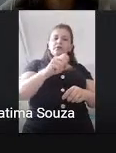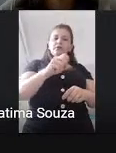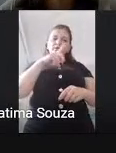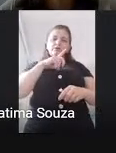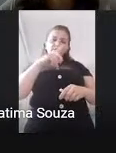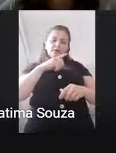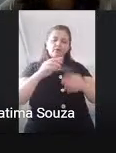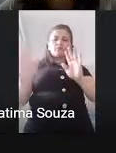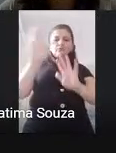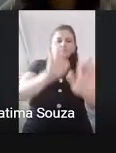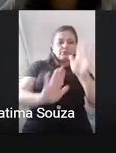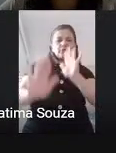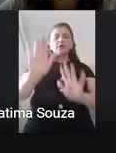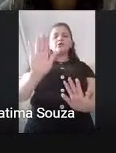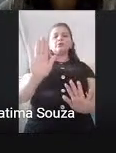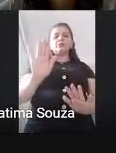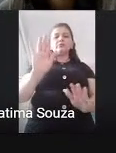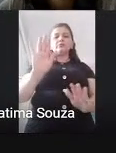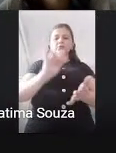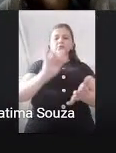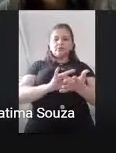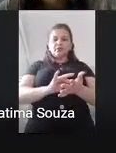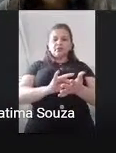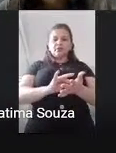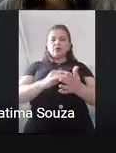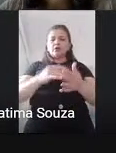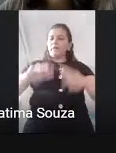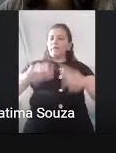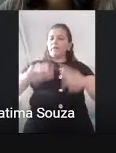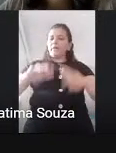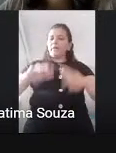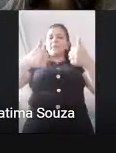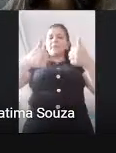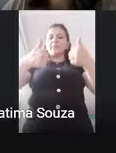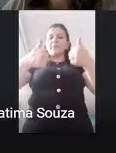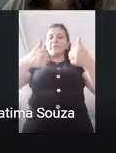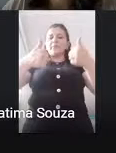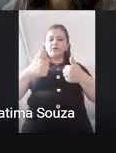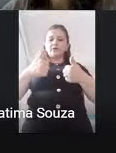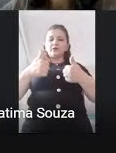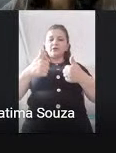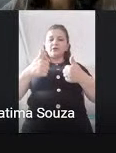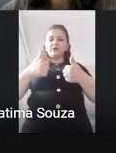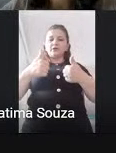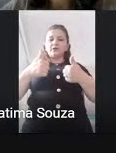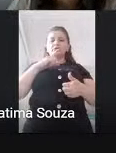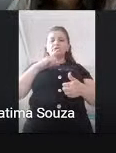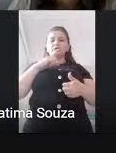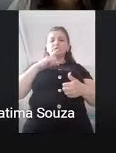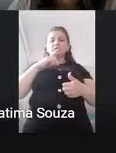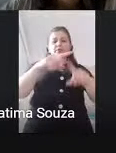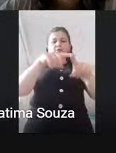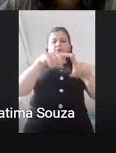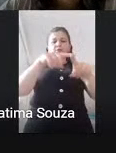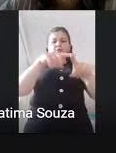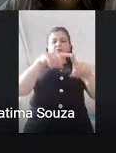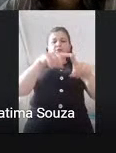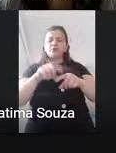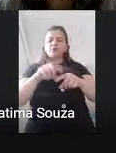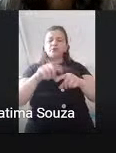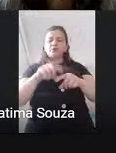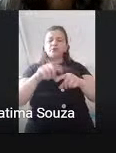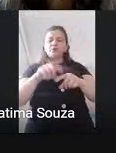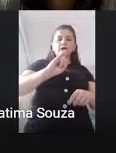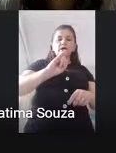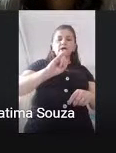estabelecida, e a melhoria dessa rede também, porque não adianta a gente ter um consultório só para rodar de uma pessoa que aí vai passar uma